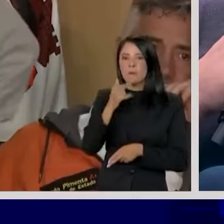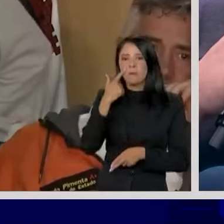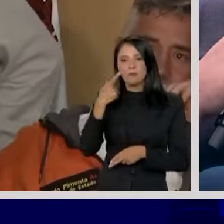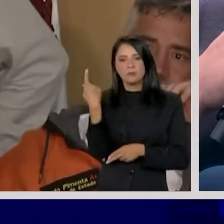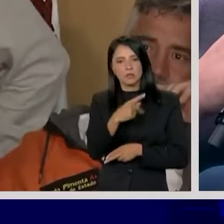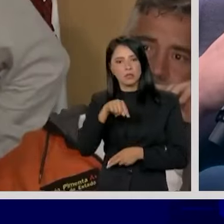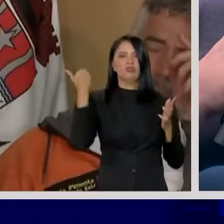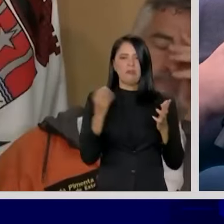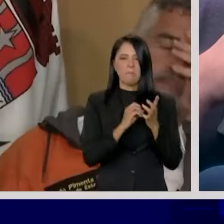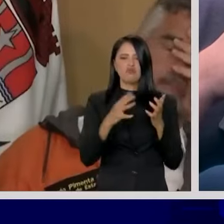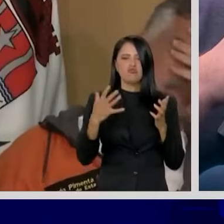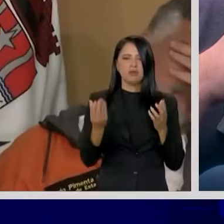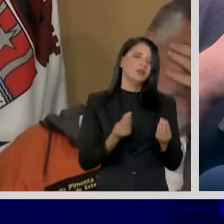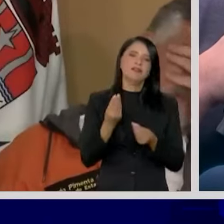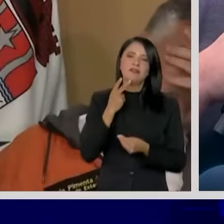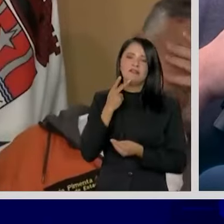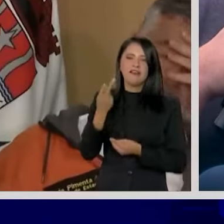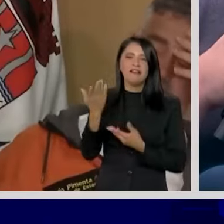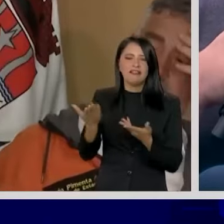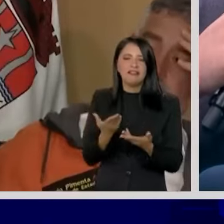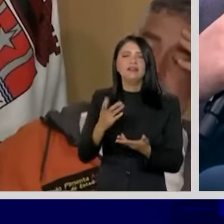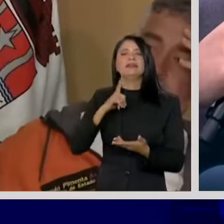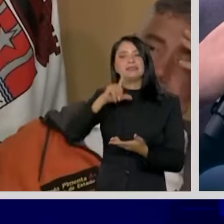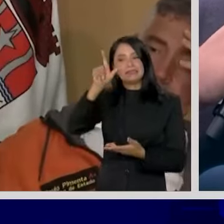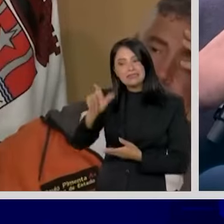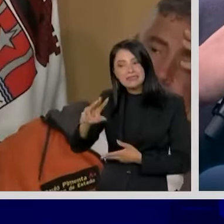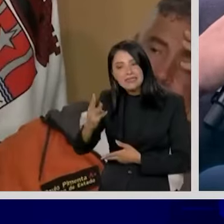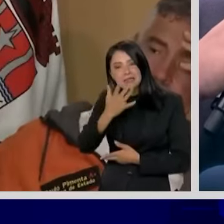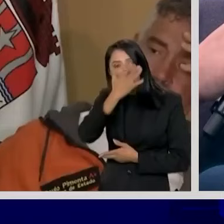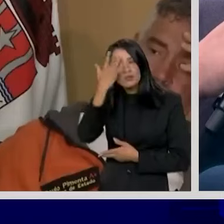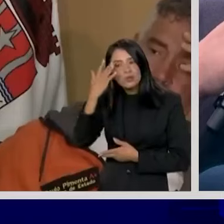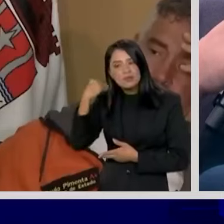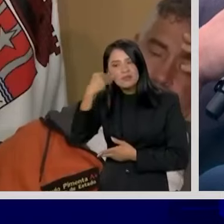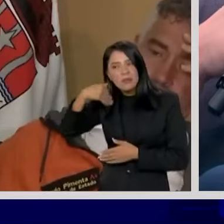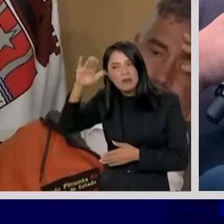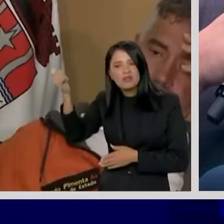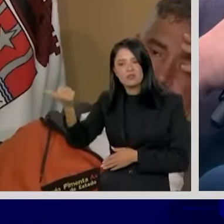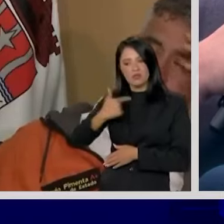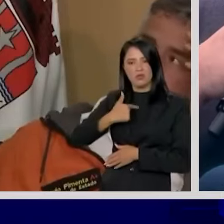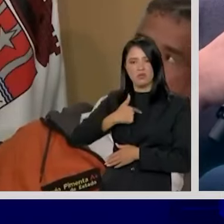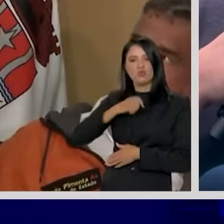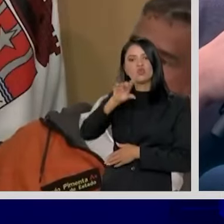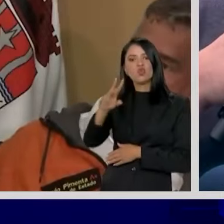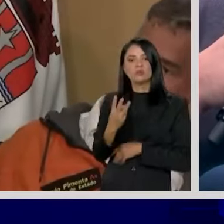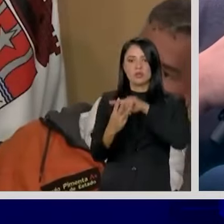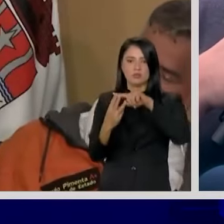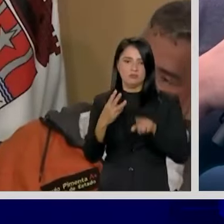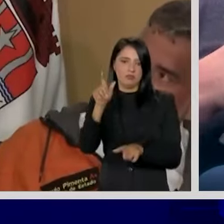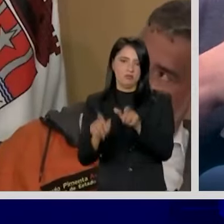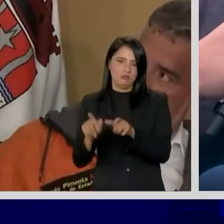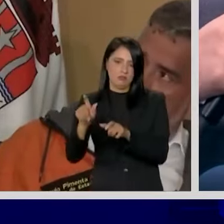da República, num contexto como esse, ficar fazendo comparações que se colocam no centro do mundo, no centro da